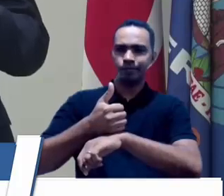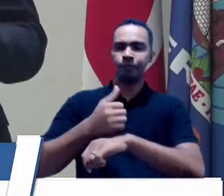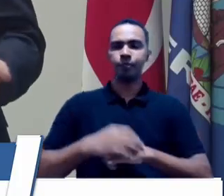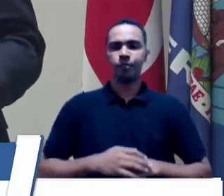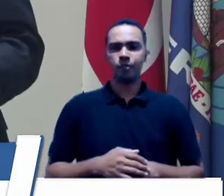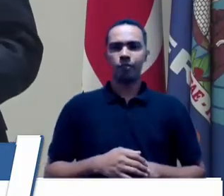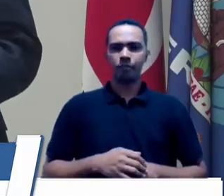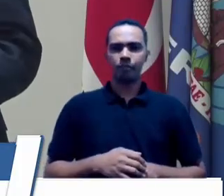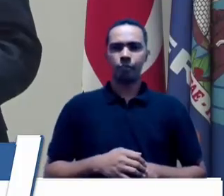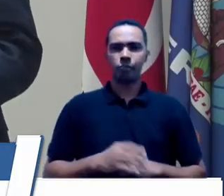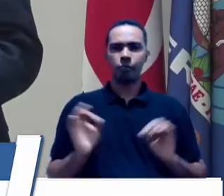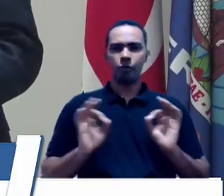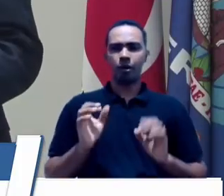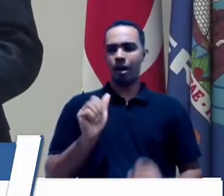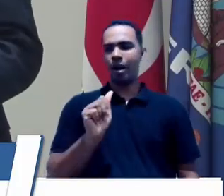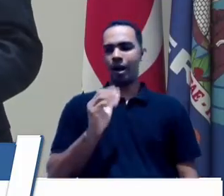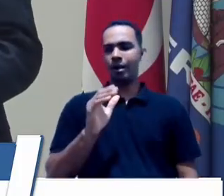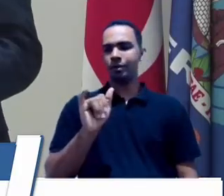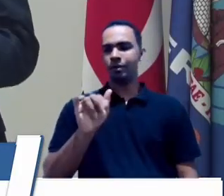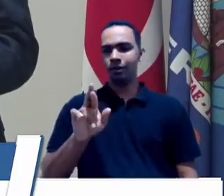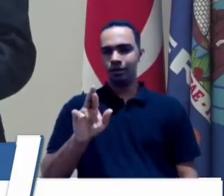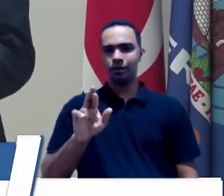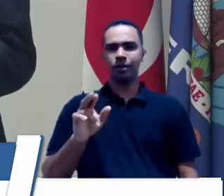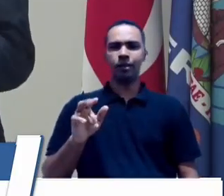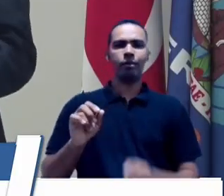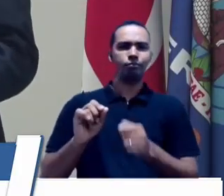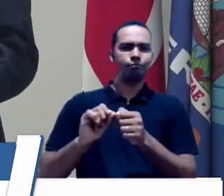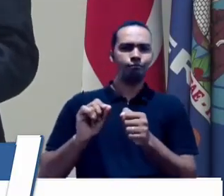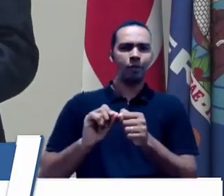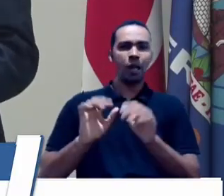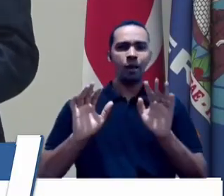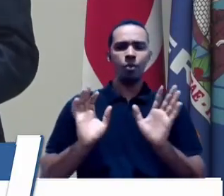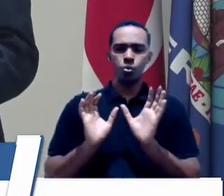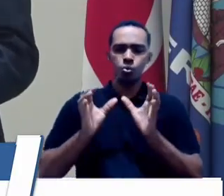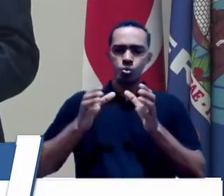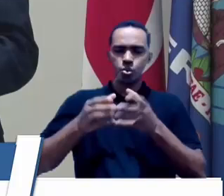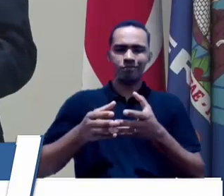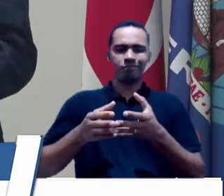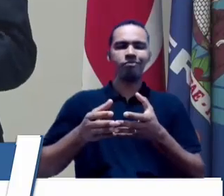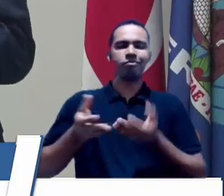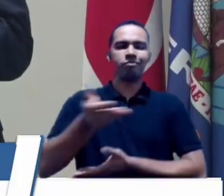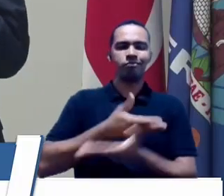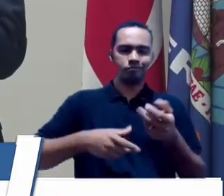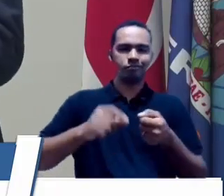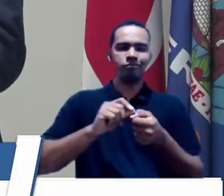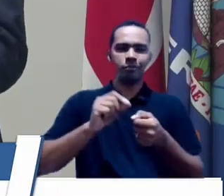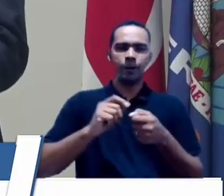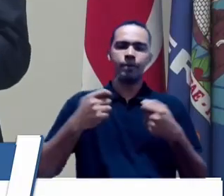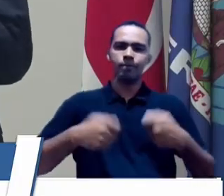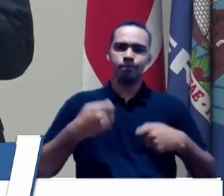Não que o Assir tem feito, mas é que uma equipe tem feito. Né? A gente precisa ter muito